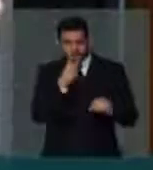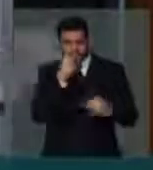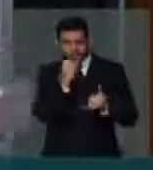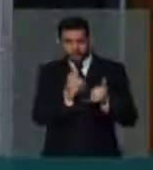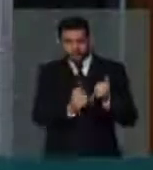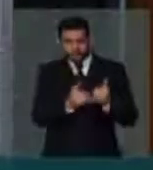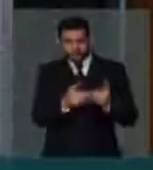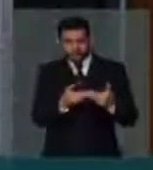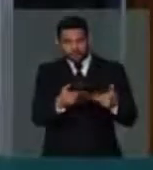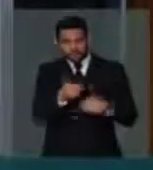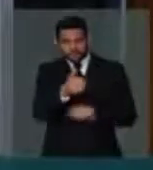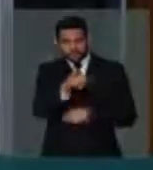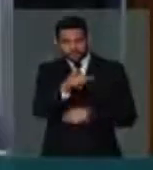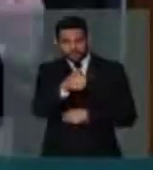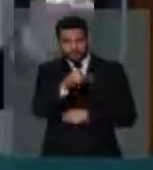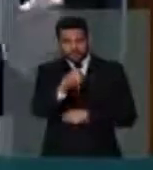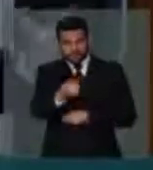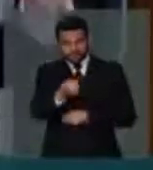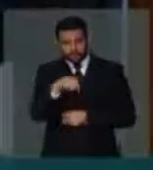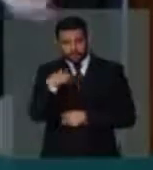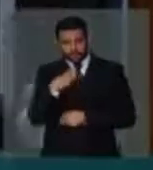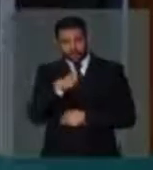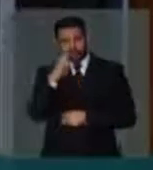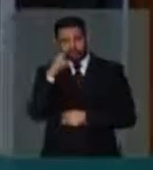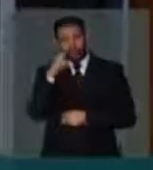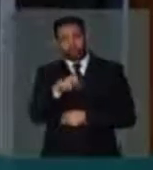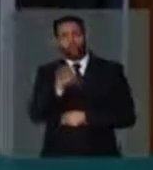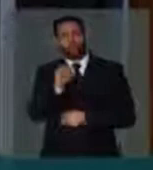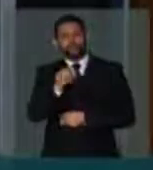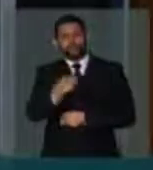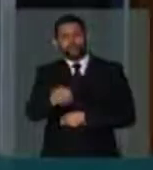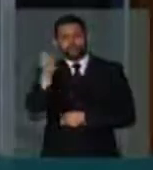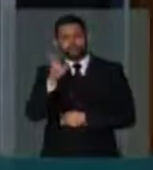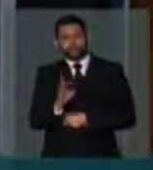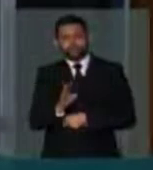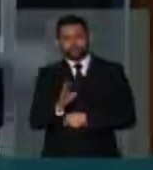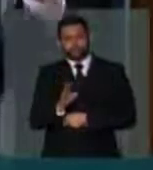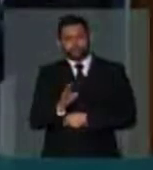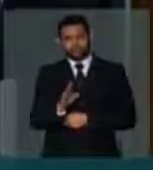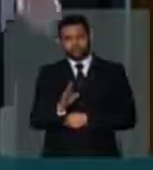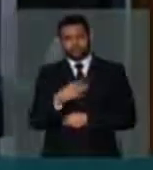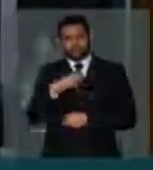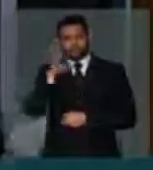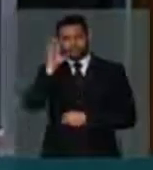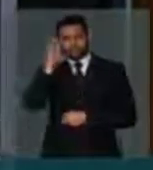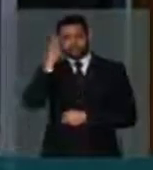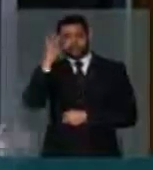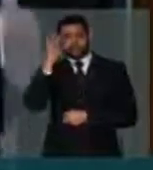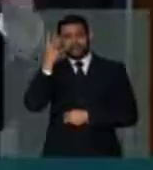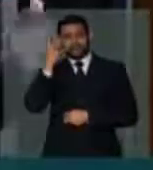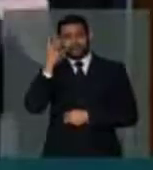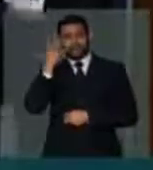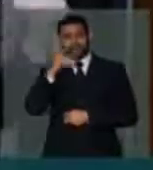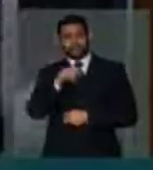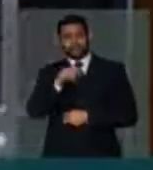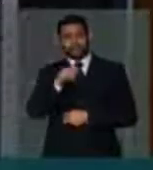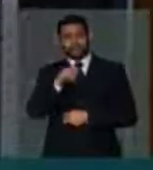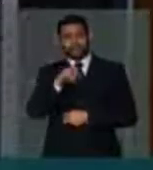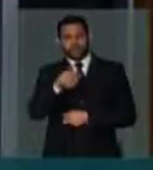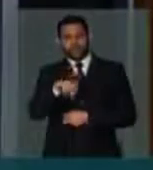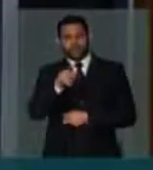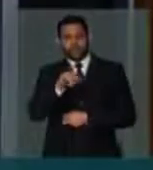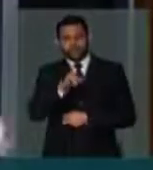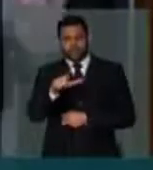da década de 90, nós assistimos o que no Brasil? Uma decisão histórica dos Guarani